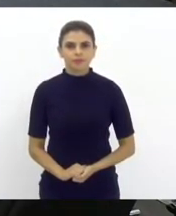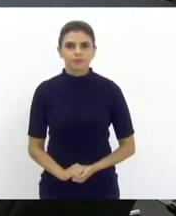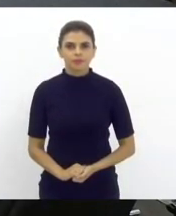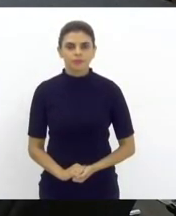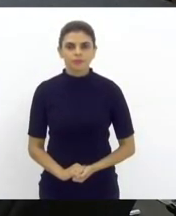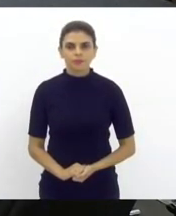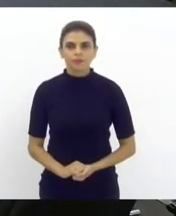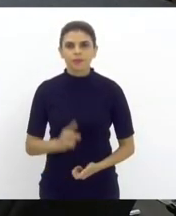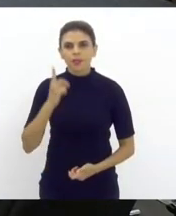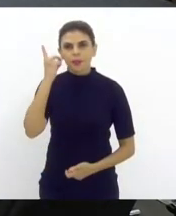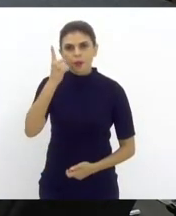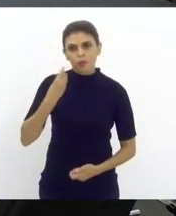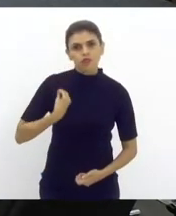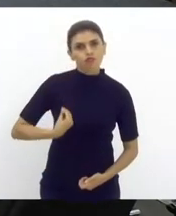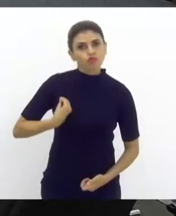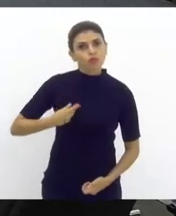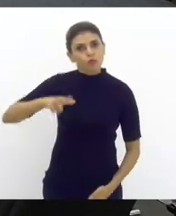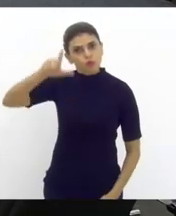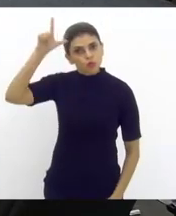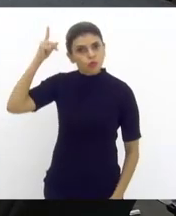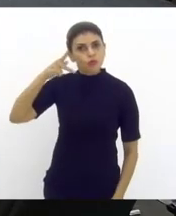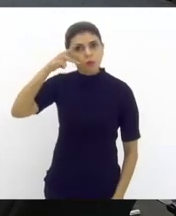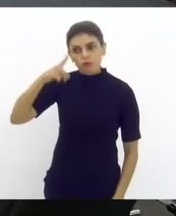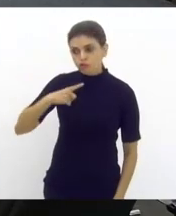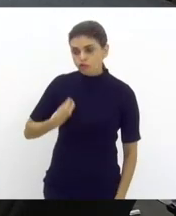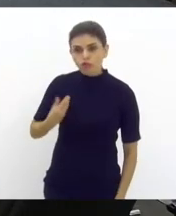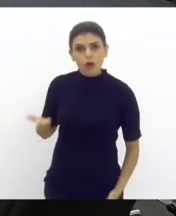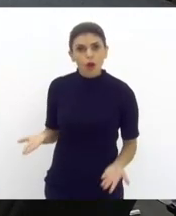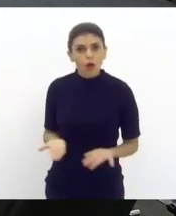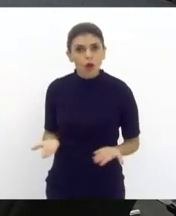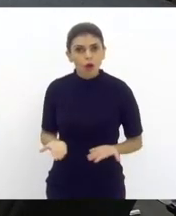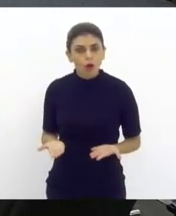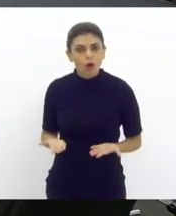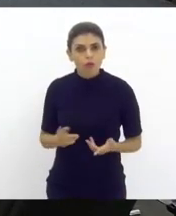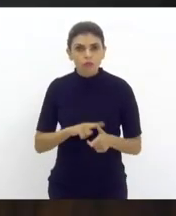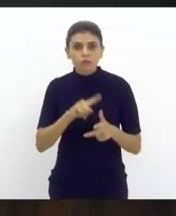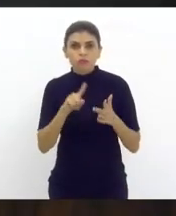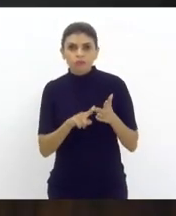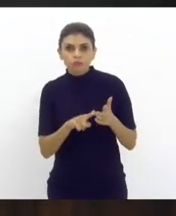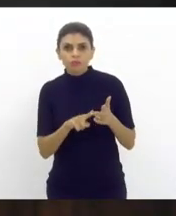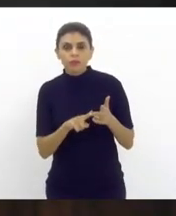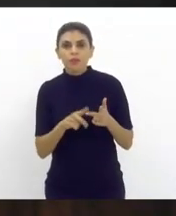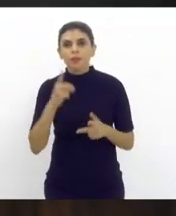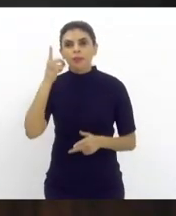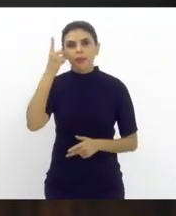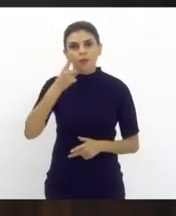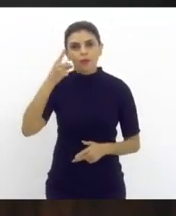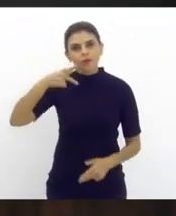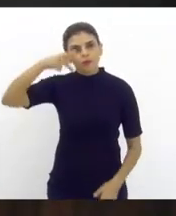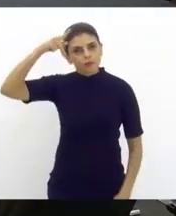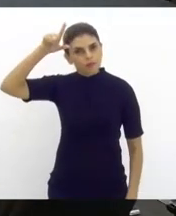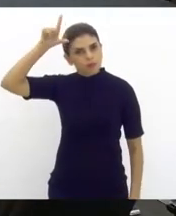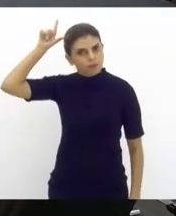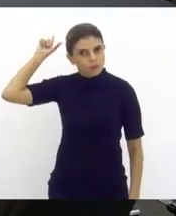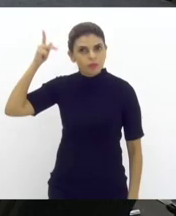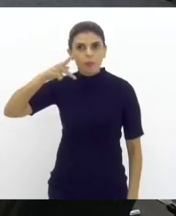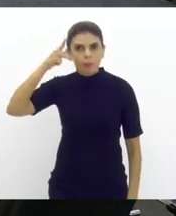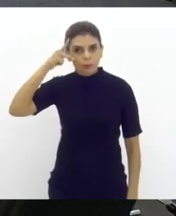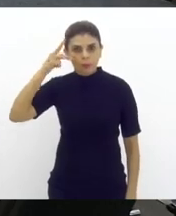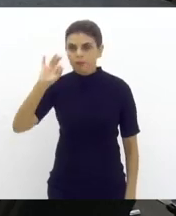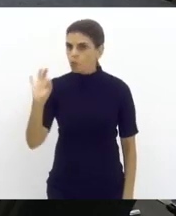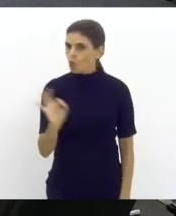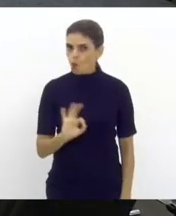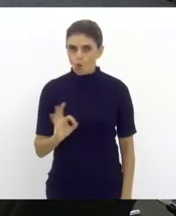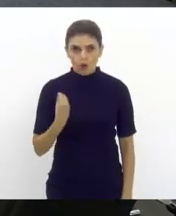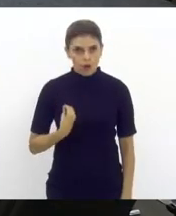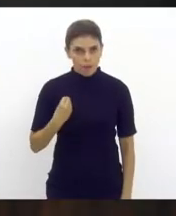Deputado Luiz Paulo tava aqui agora próximo era do escrito nome Deputado Luiz Paulo não se encontrando